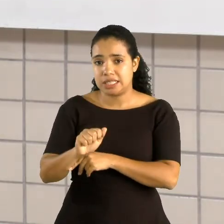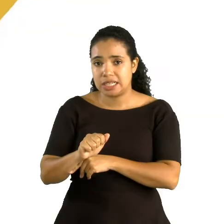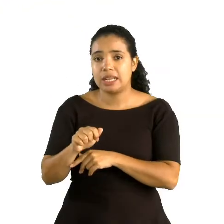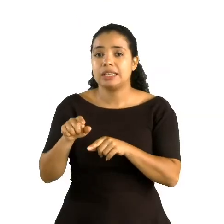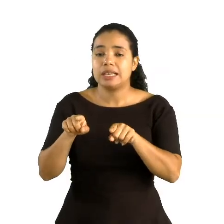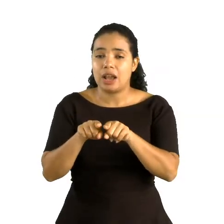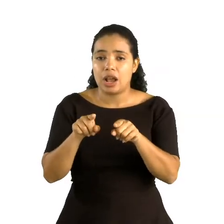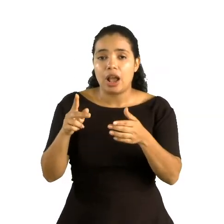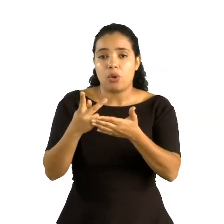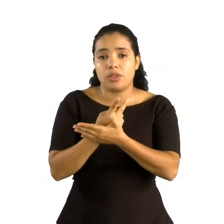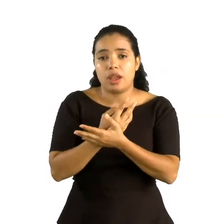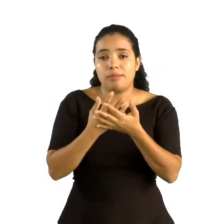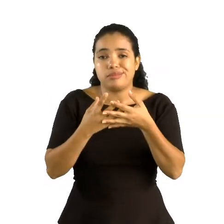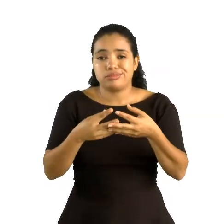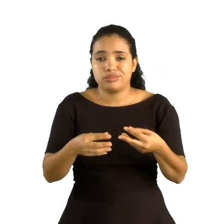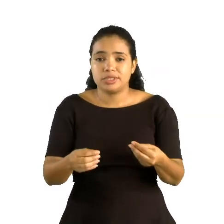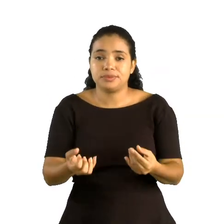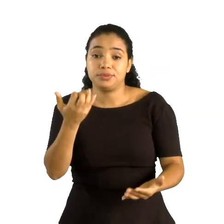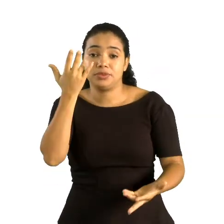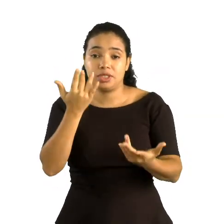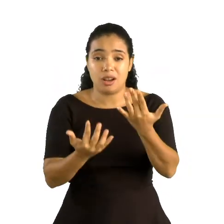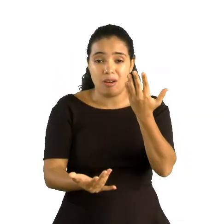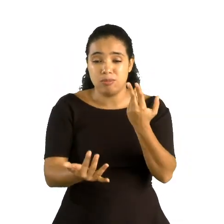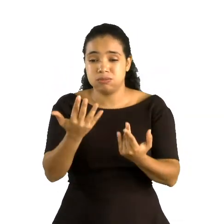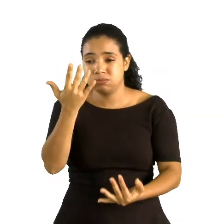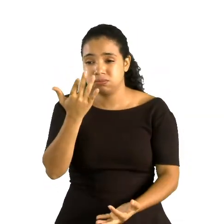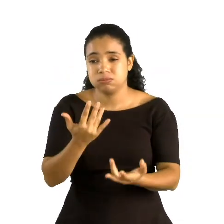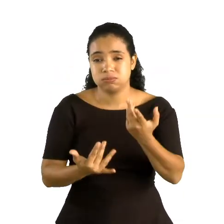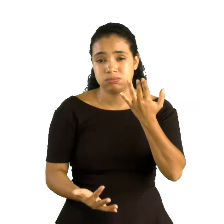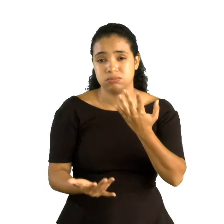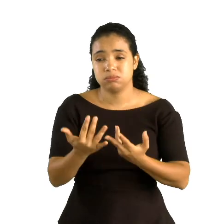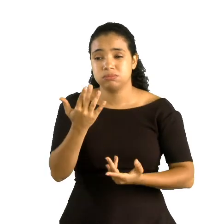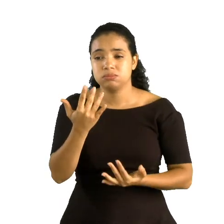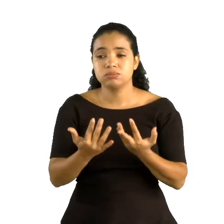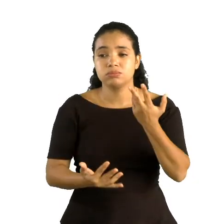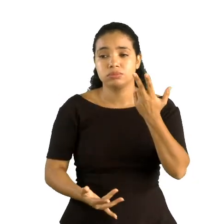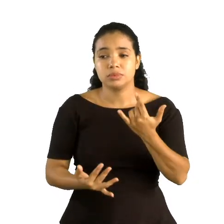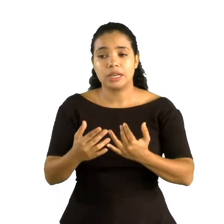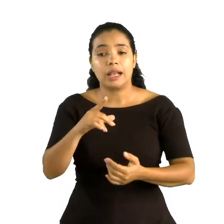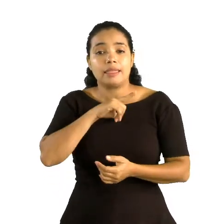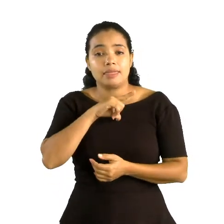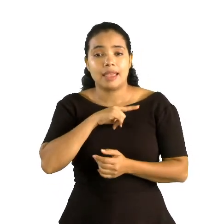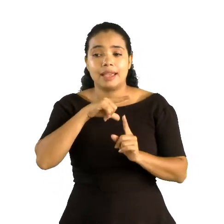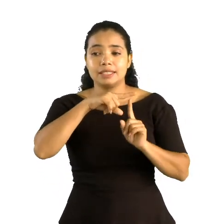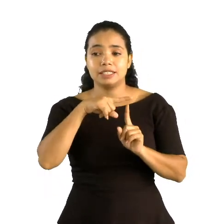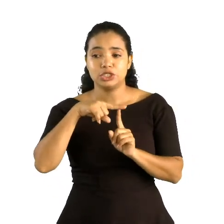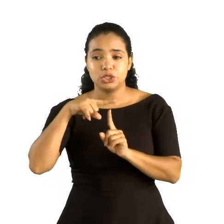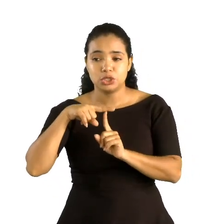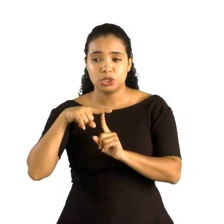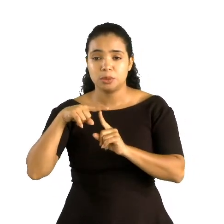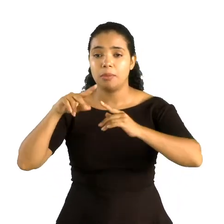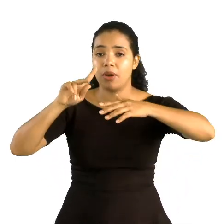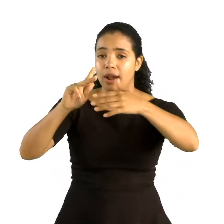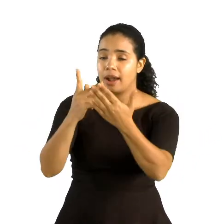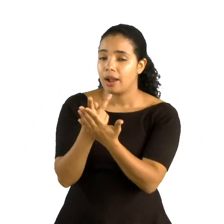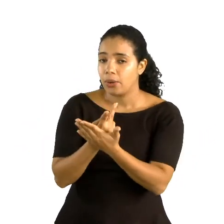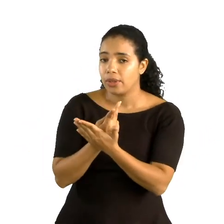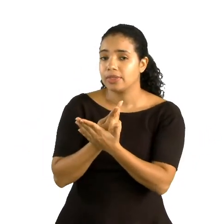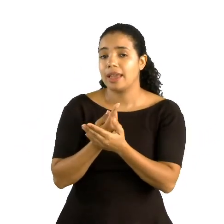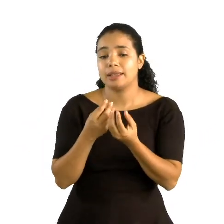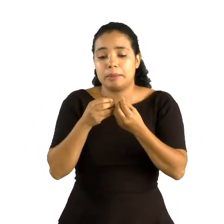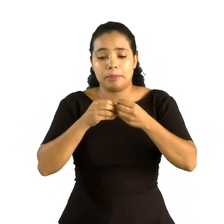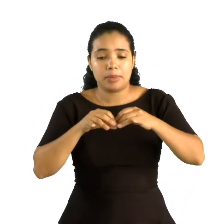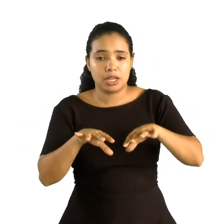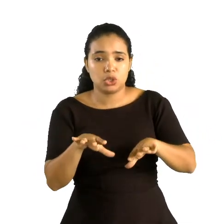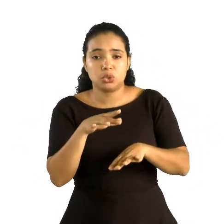também. As queimadas que a gente está tendo agora muito na nossa região também, esse tipo de queimadas, eles também causam muito